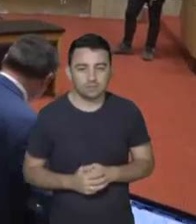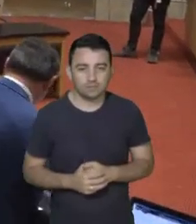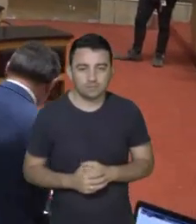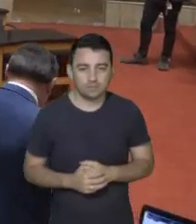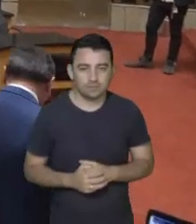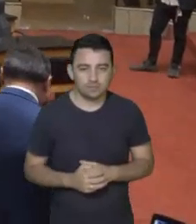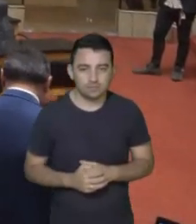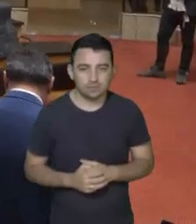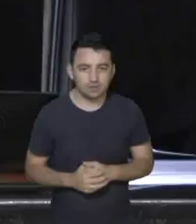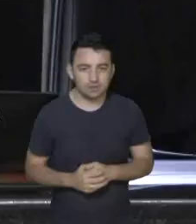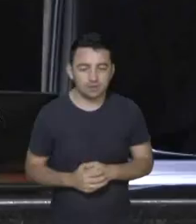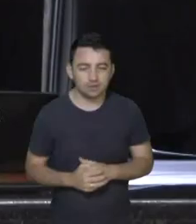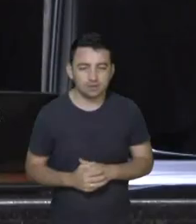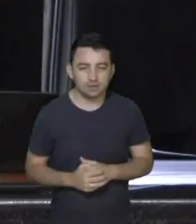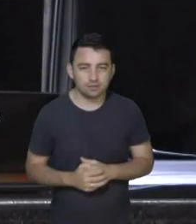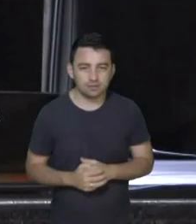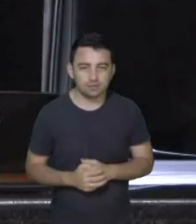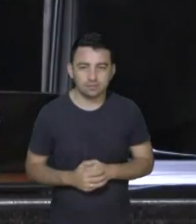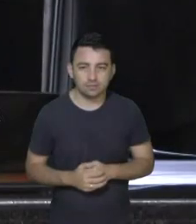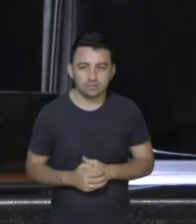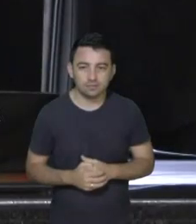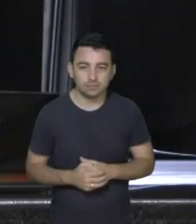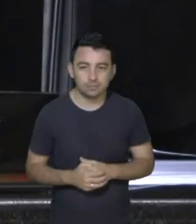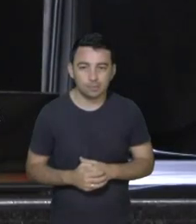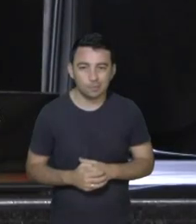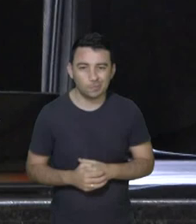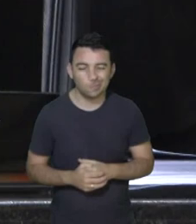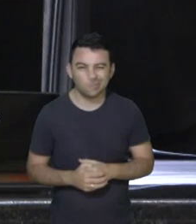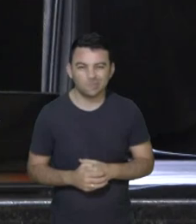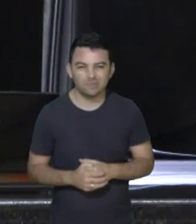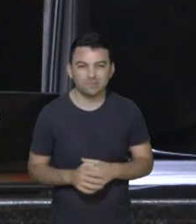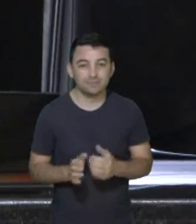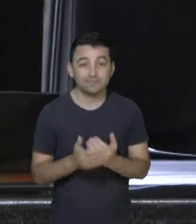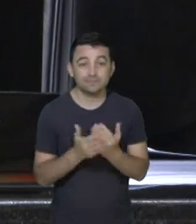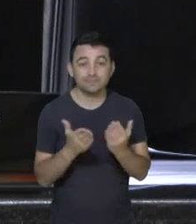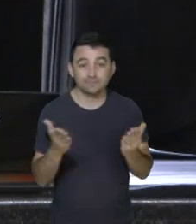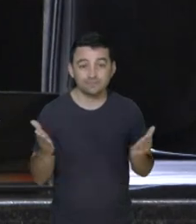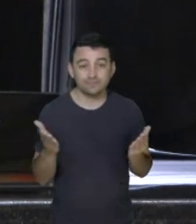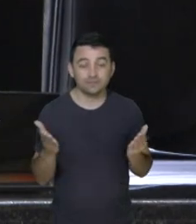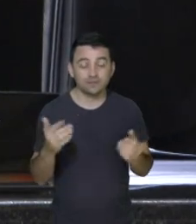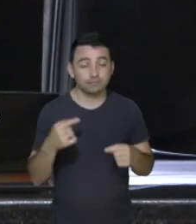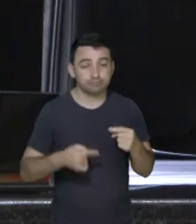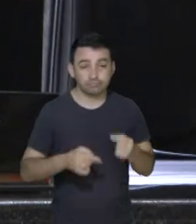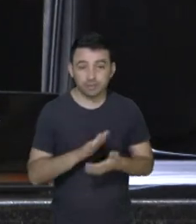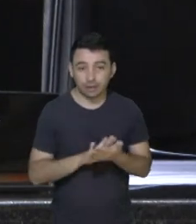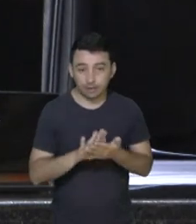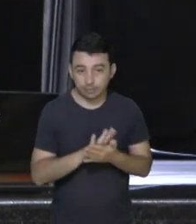Continua em discussão. Não havendo mais quem queira discutir, solicito que seja